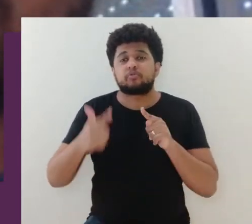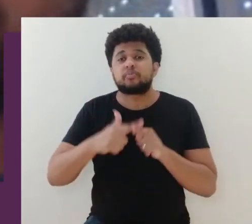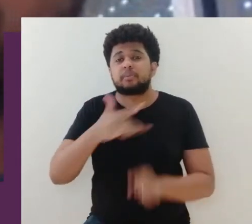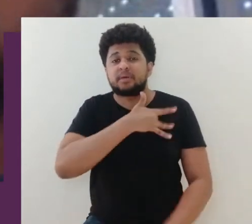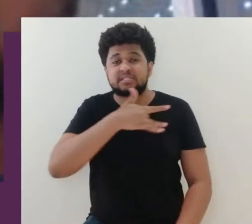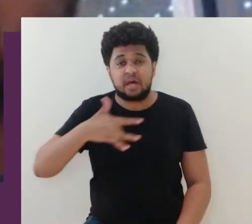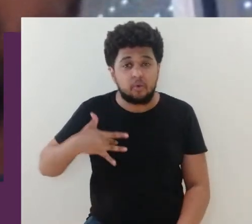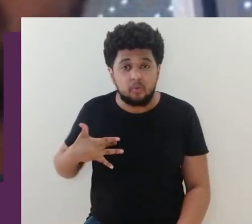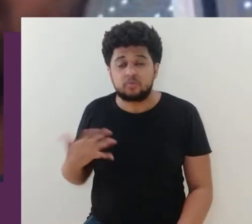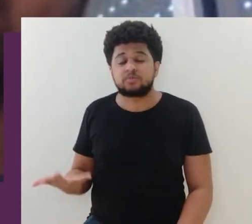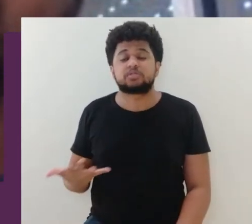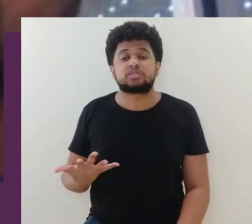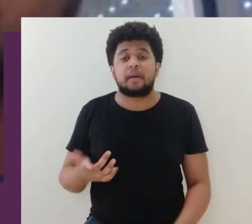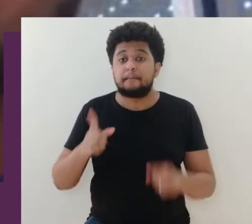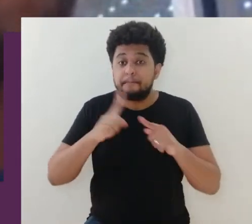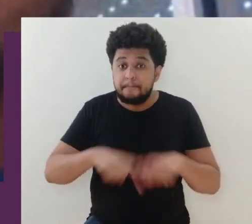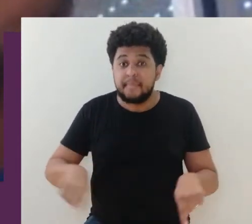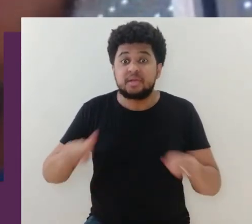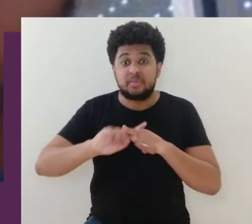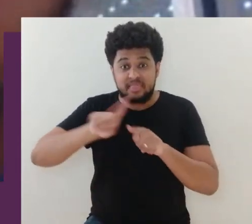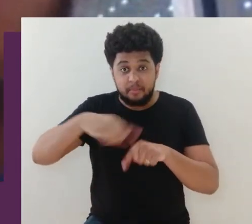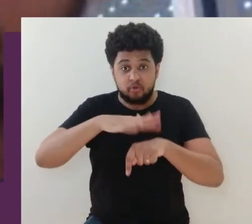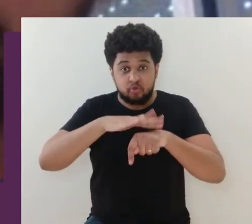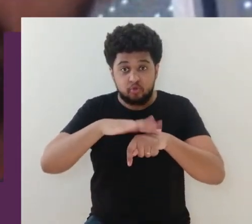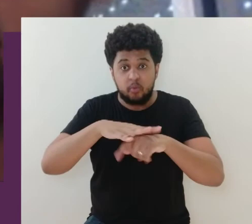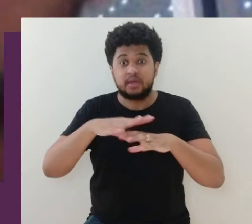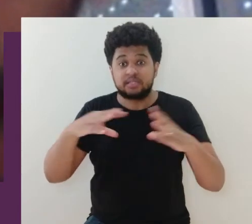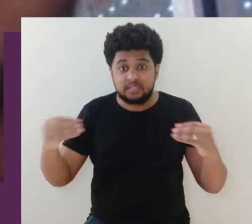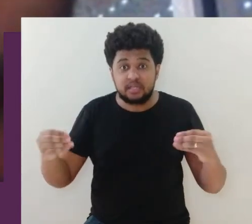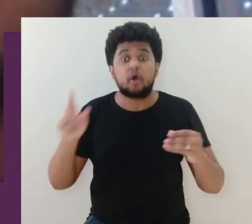problemas de saúde, mesmo depois da doença.